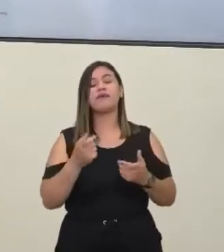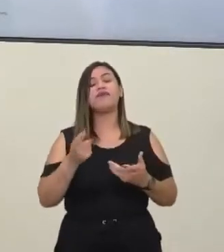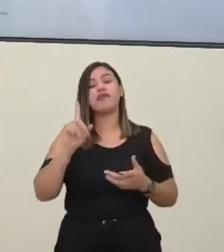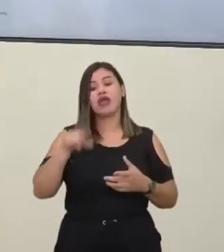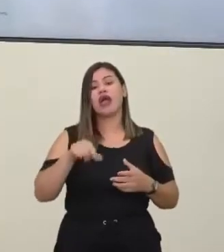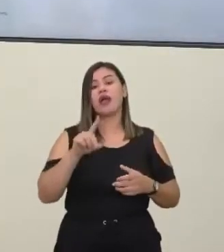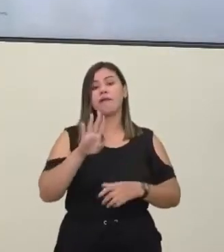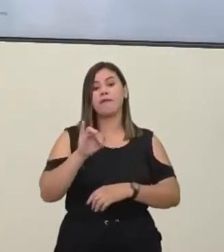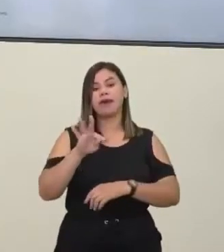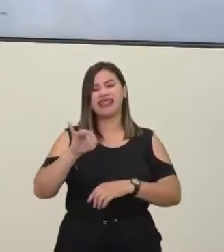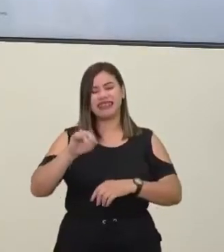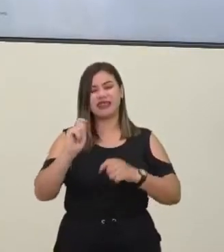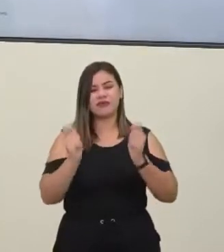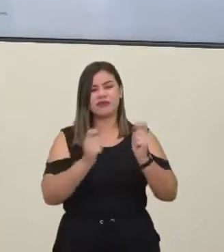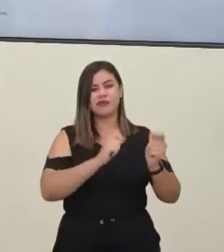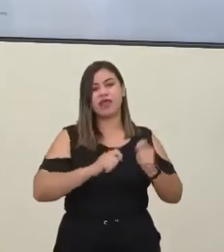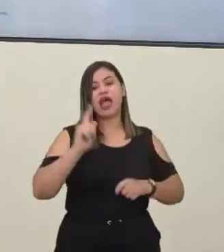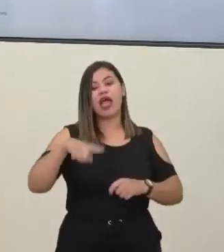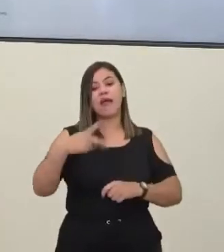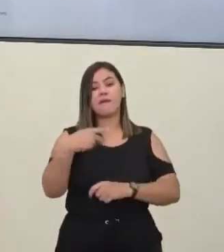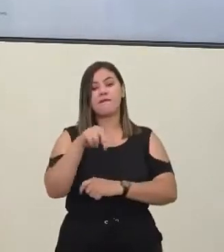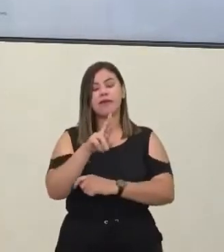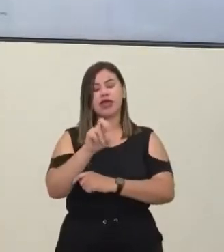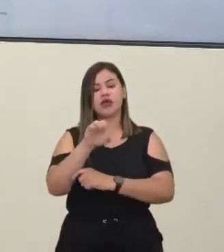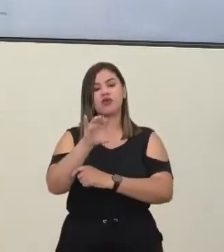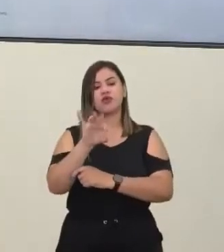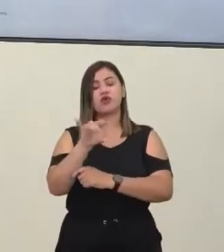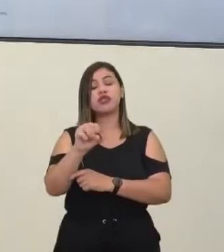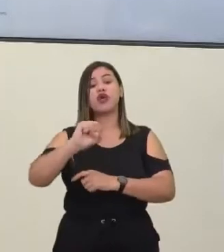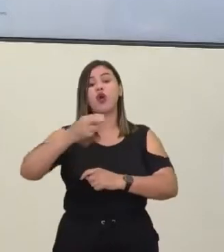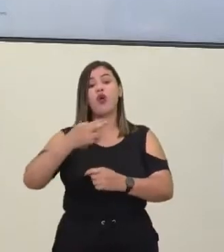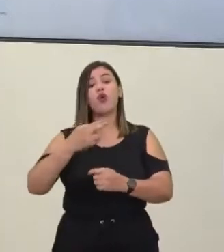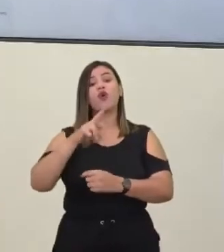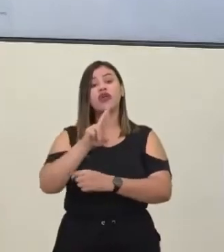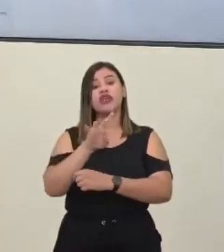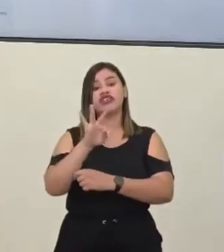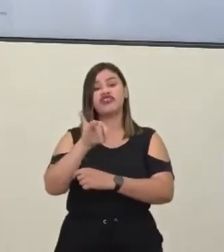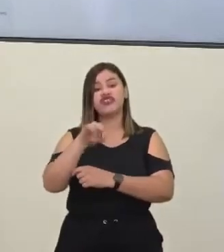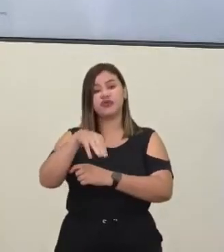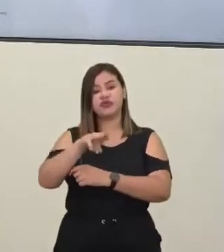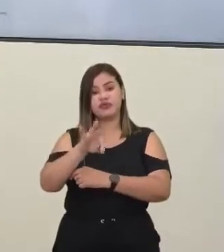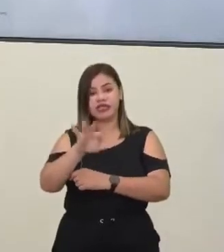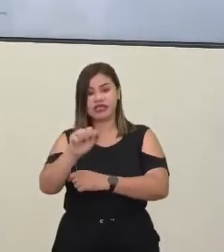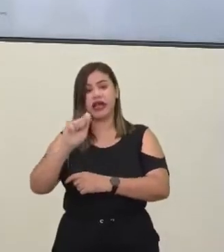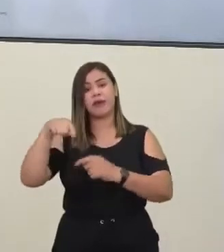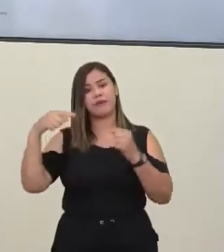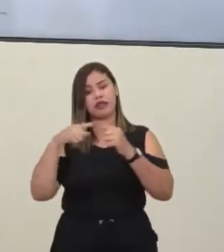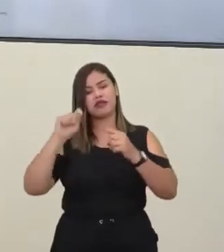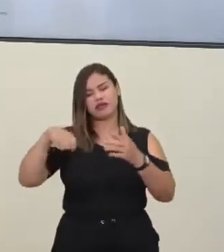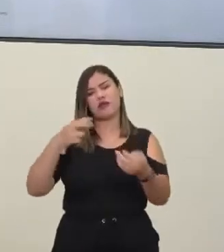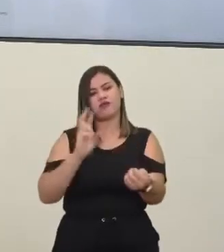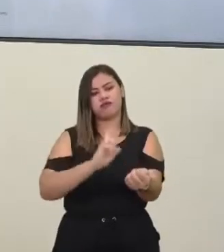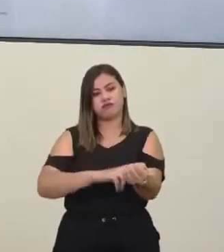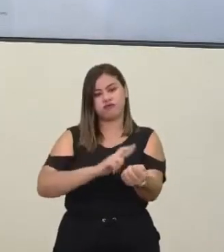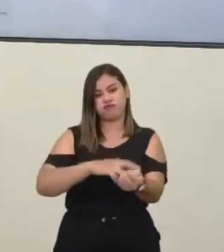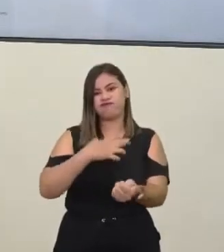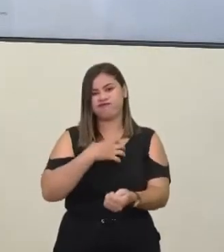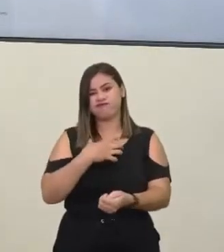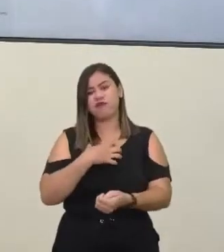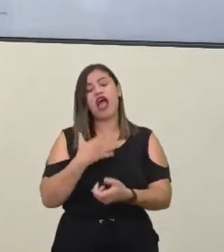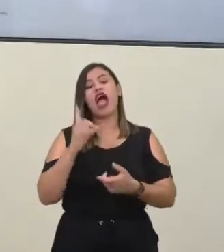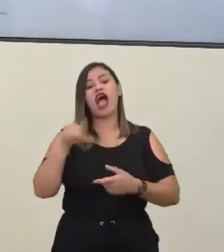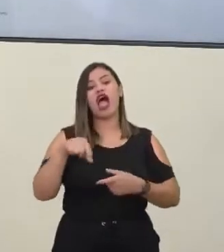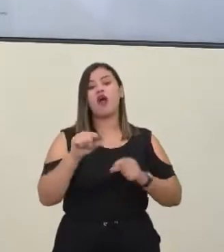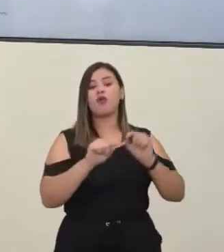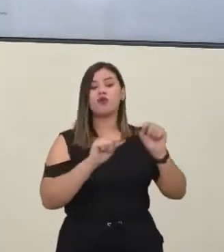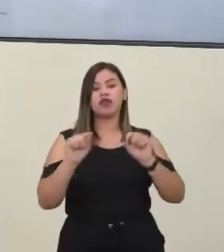samba, eles são percussionistas ou ritmistas, né? A gente chama de ritmista, porque na verdade, né, a bateria de escola